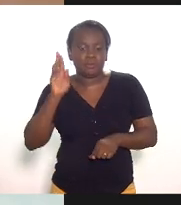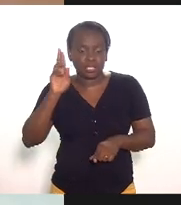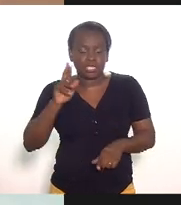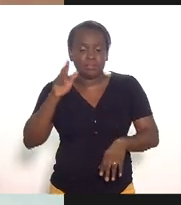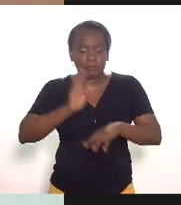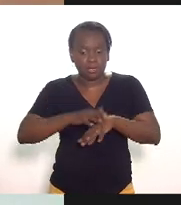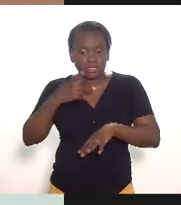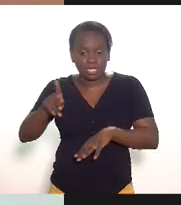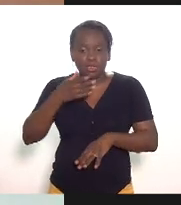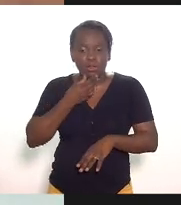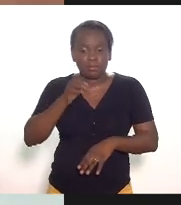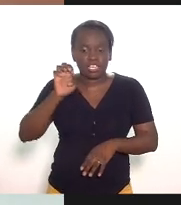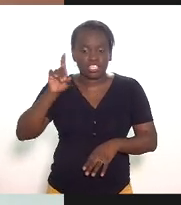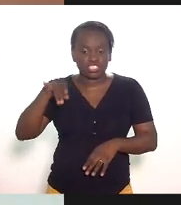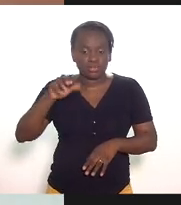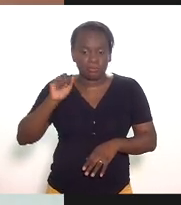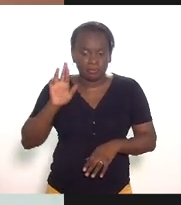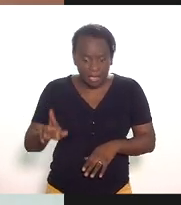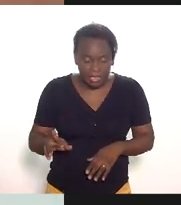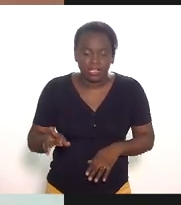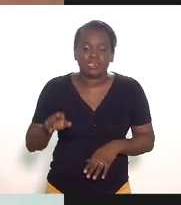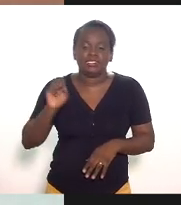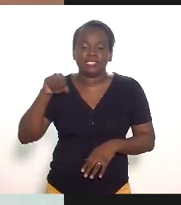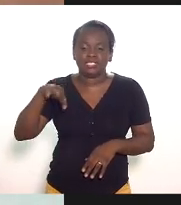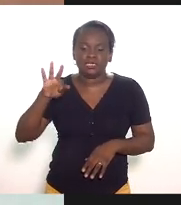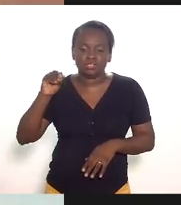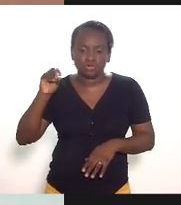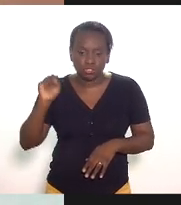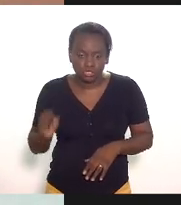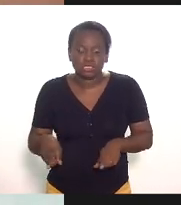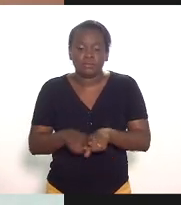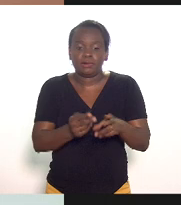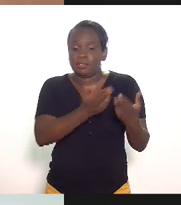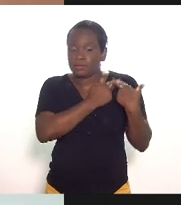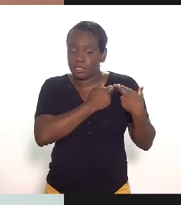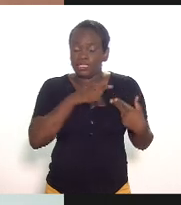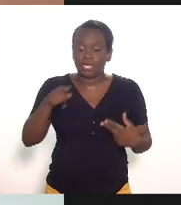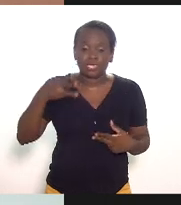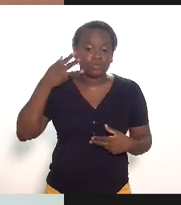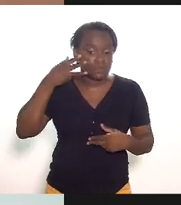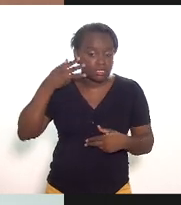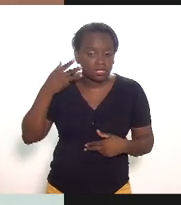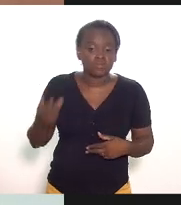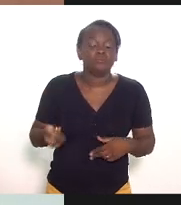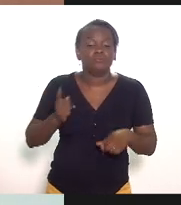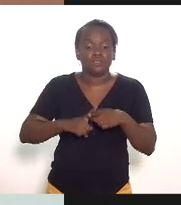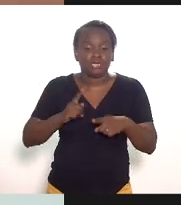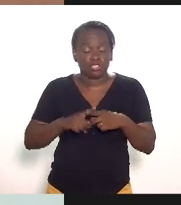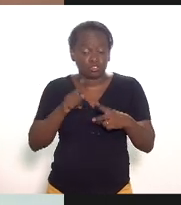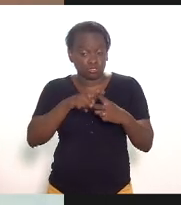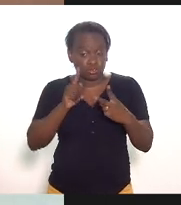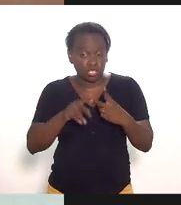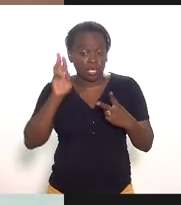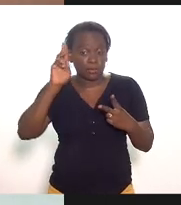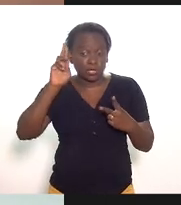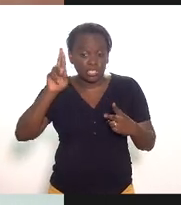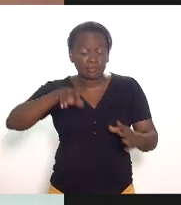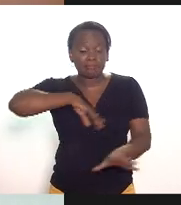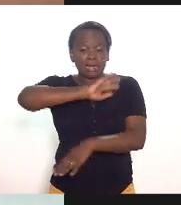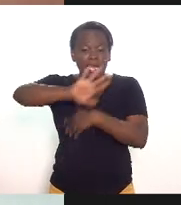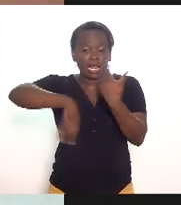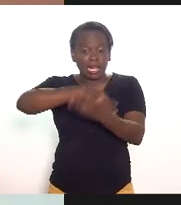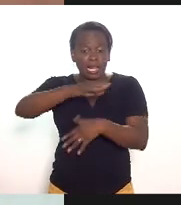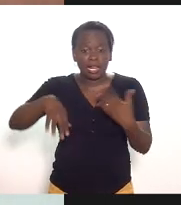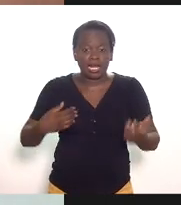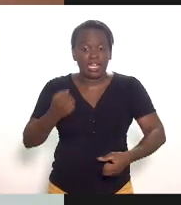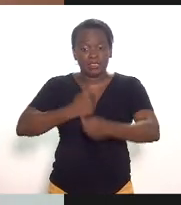ex-secretário Edmar Santos, colocando a responsabilidade no colo do governador Wilson, porque foram os dois responsáveis pelo caos que